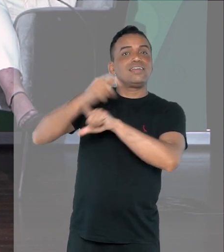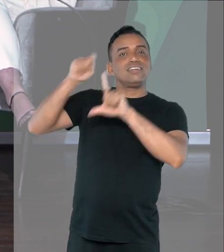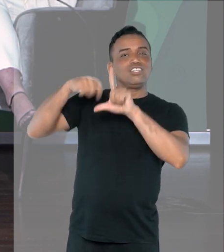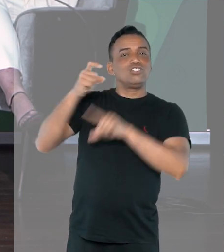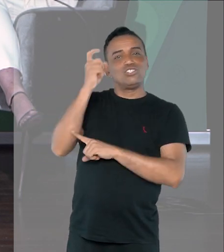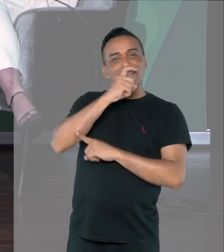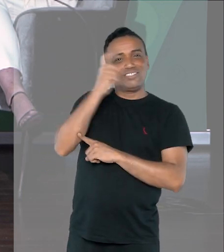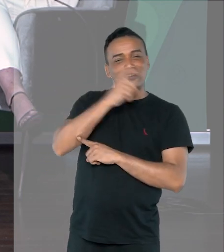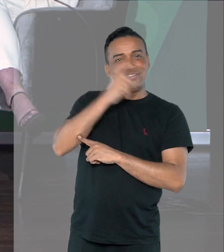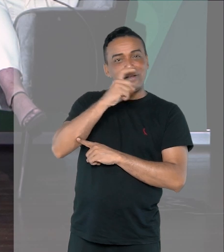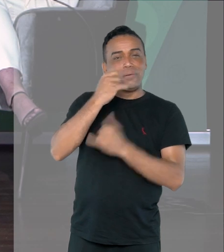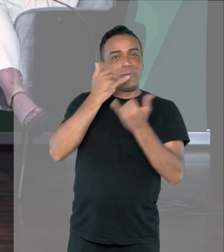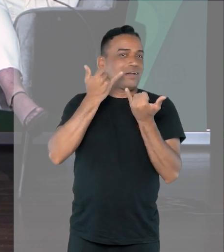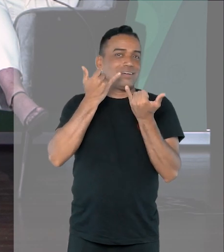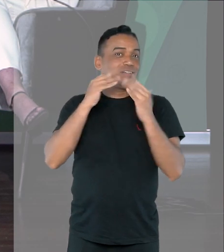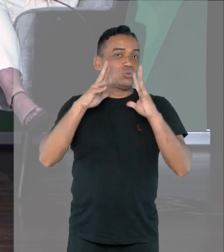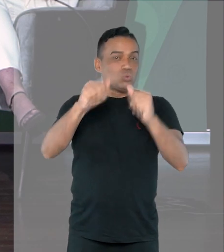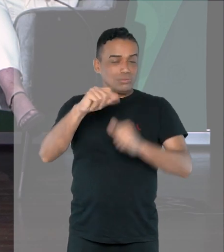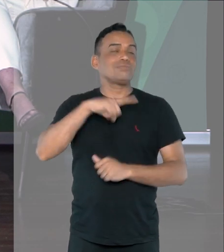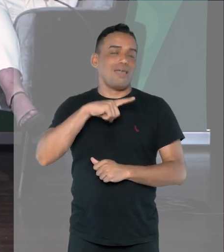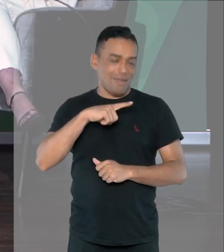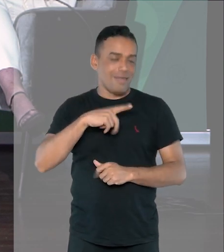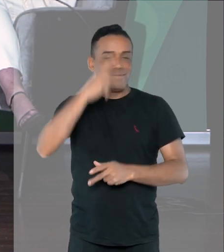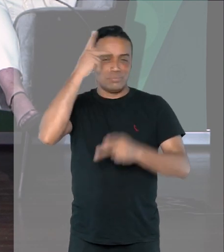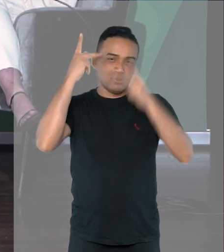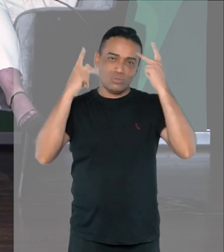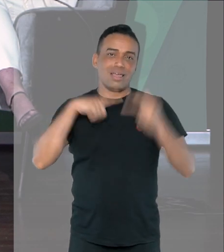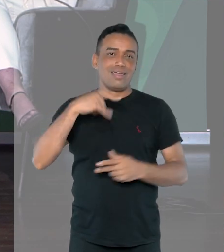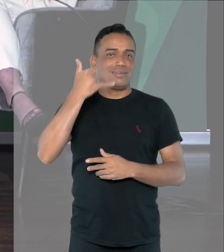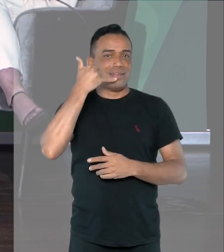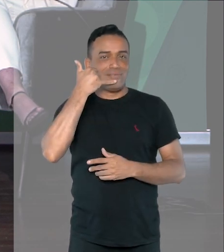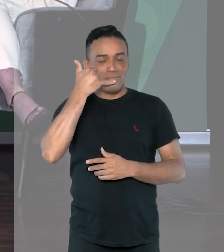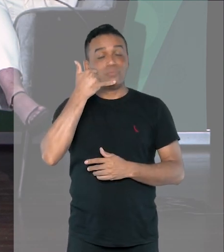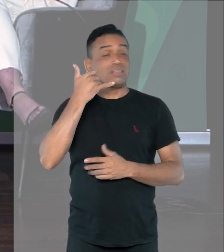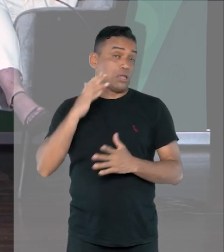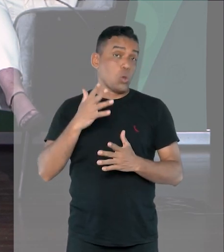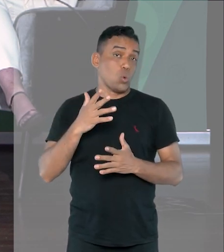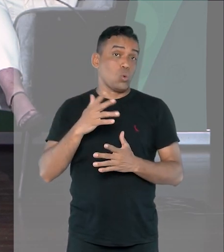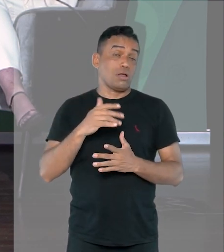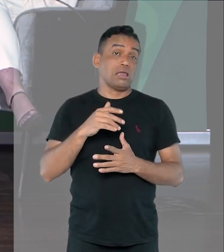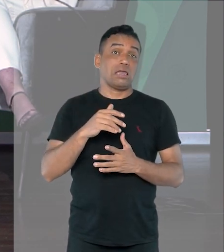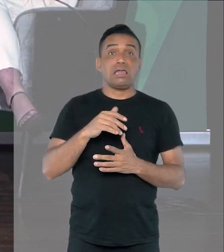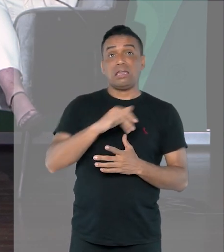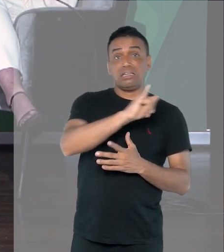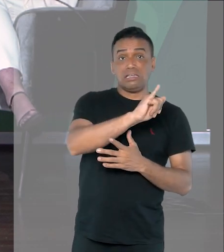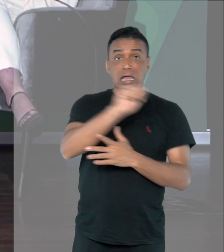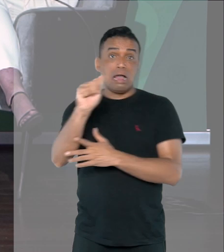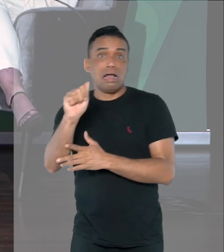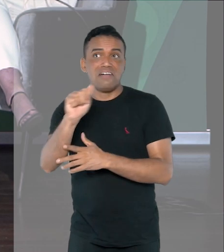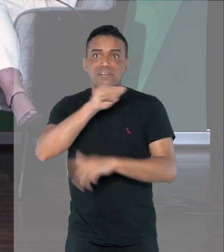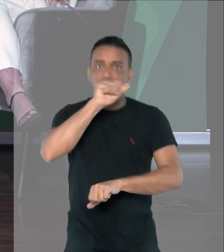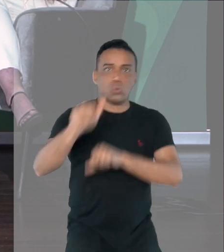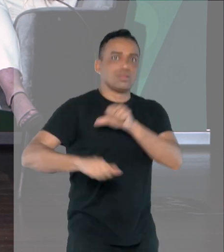de prótese moderna. Todo mundo tem o seu celular. Eu não tenho dúvida que a inteligência artificial vai mudar